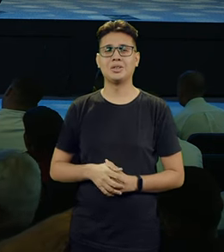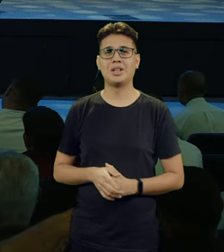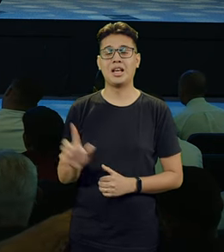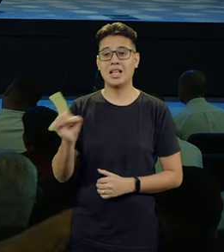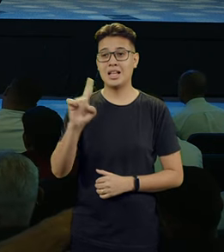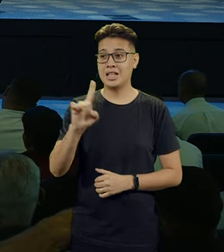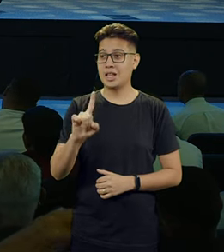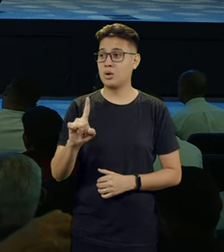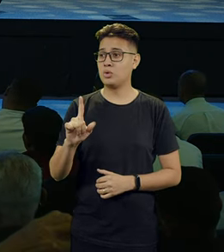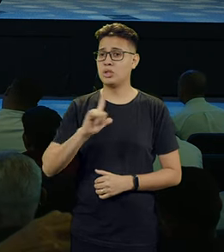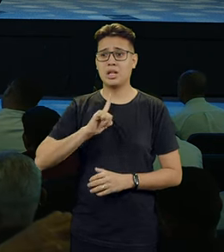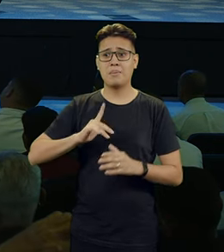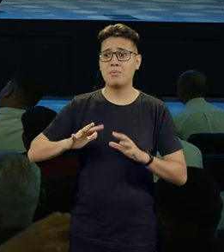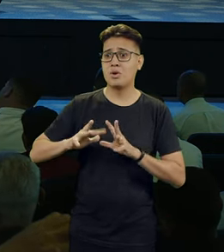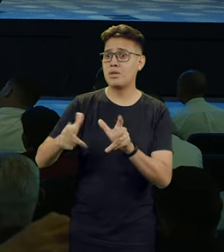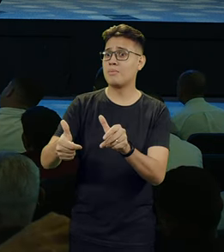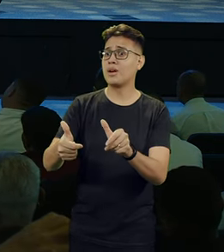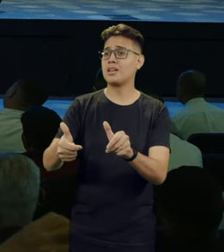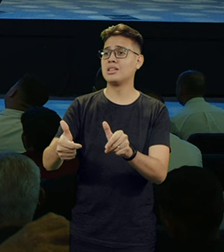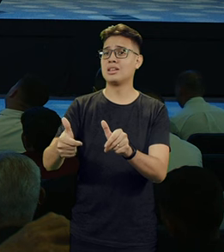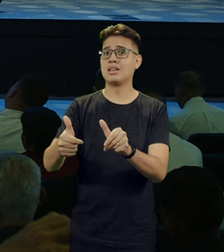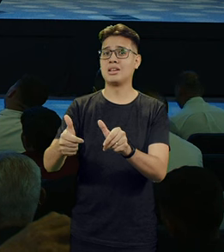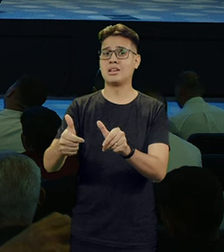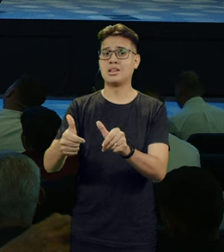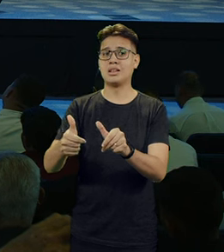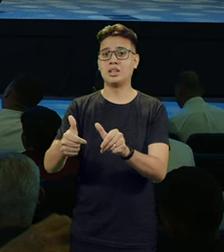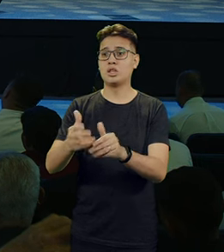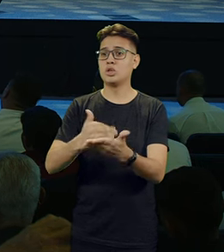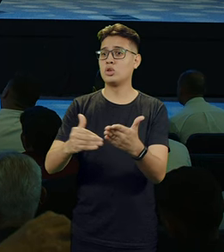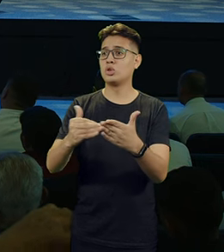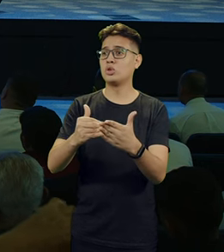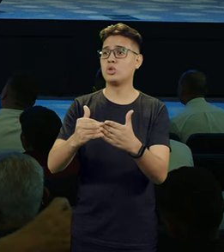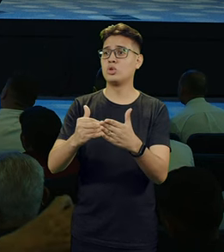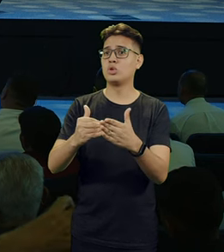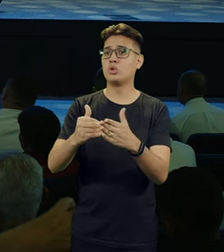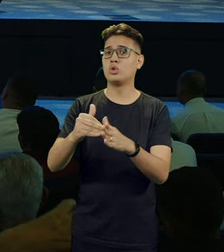o restante do Paraguai?